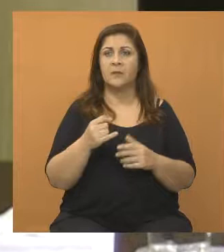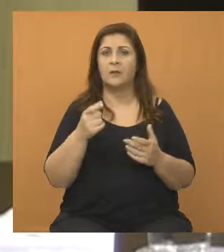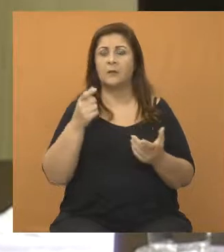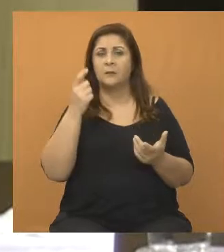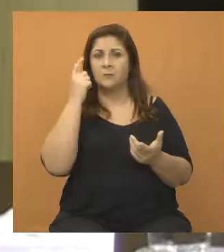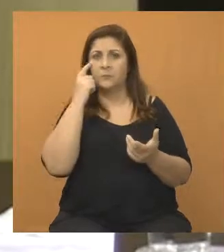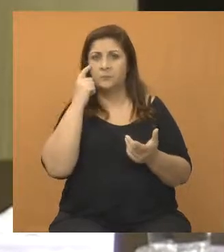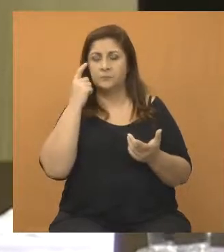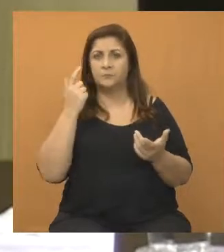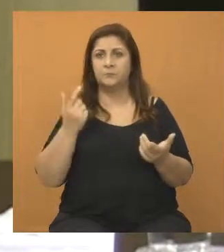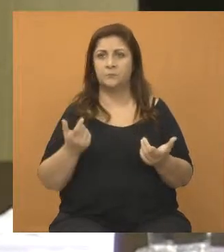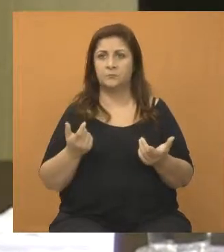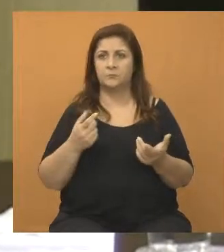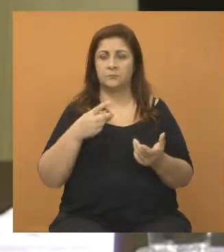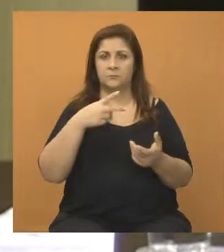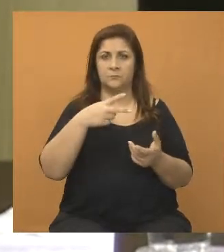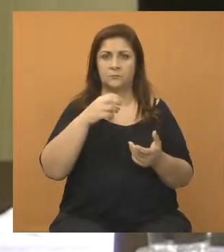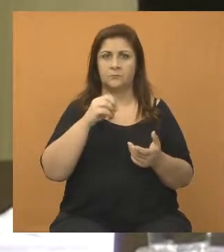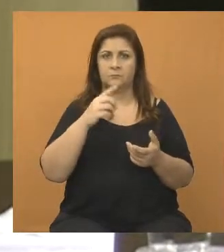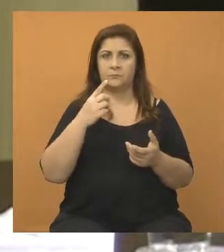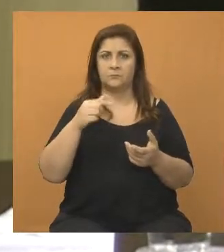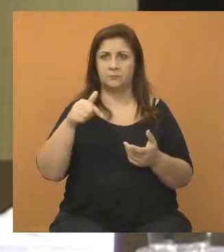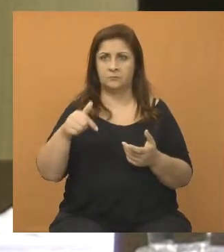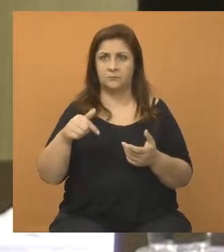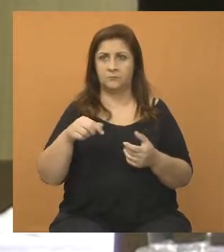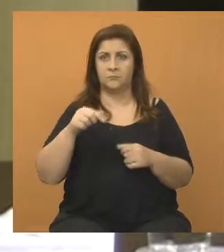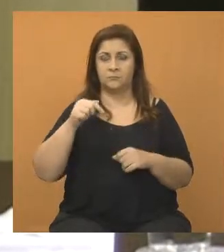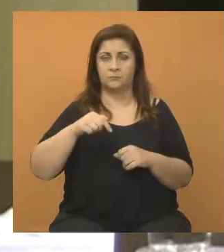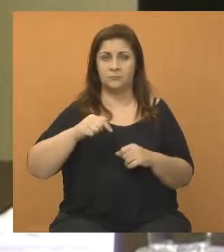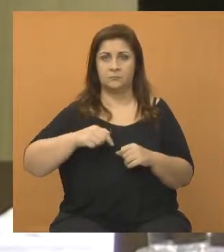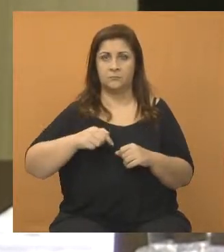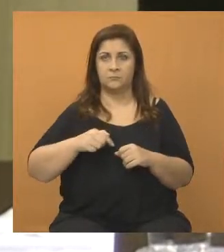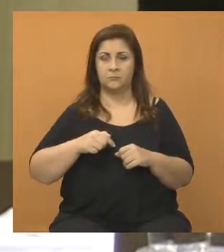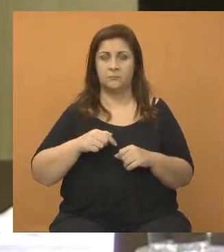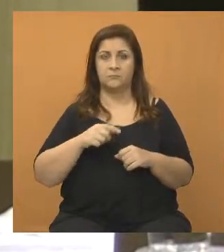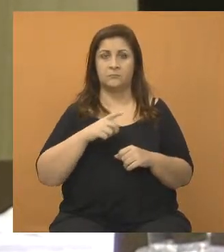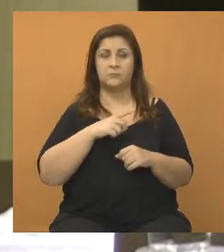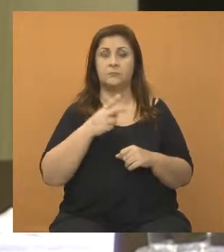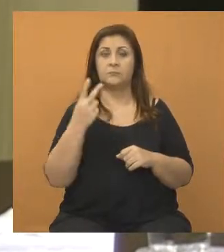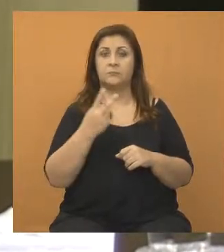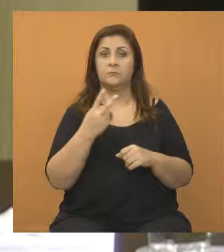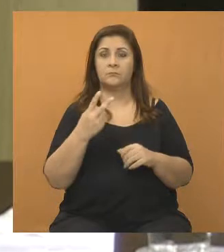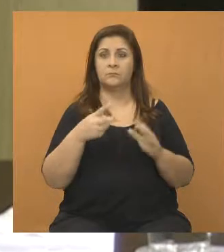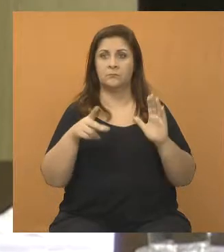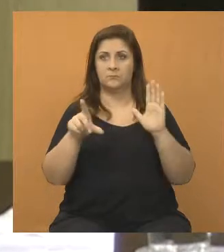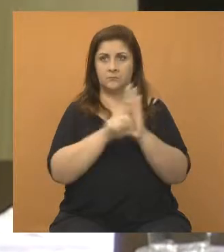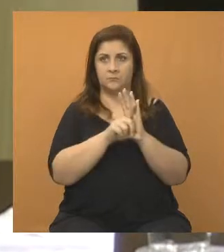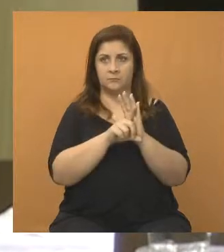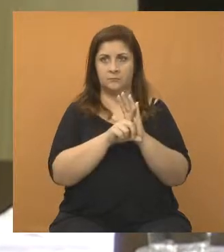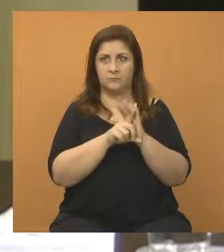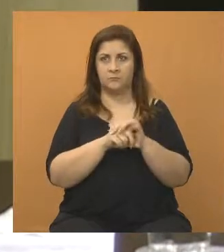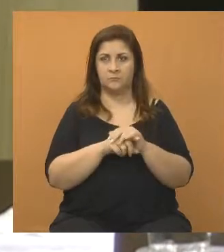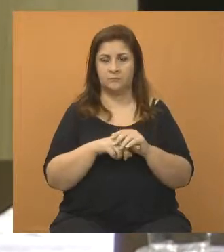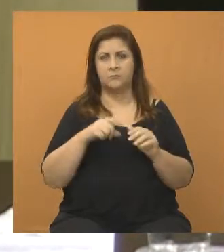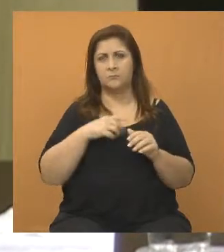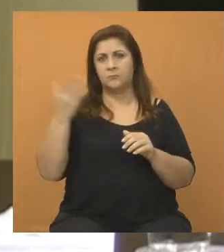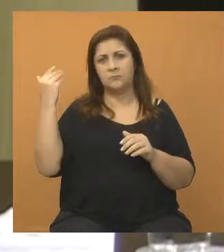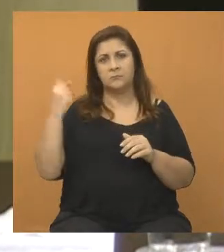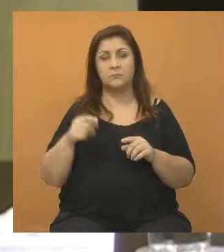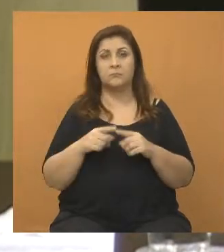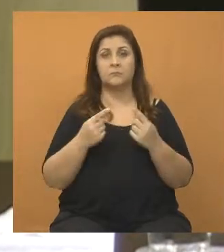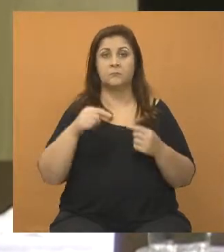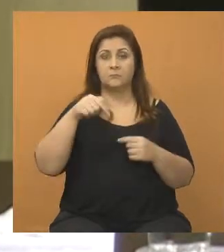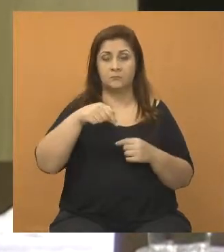considerando, visto que em 2017 nós tivemos nessa casa duas leis, tem leis anteriores, mas